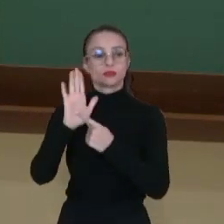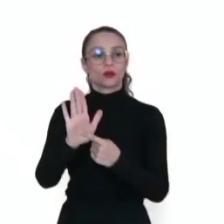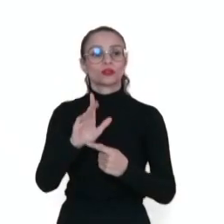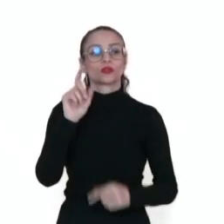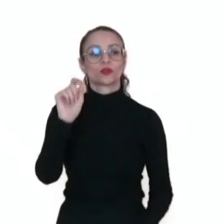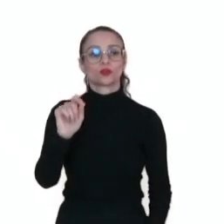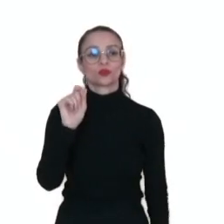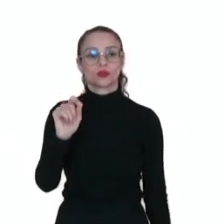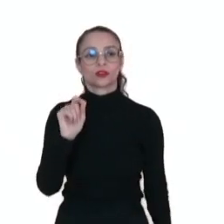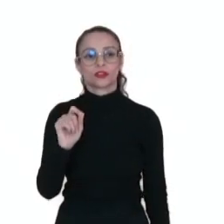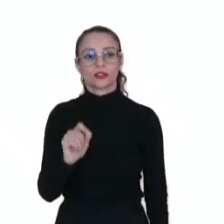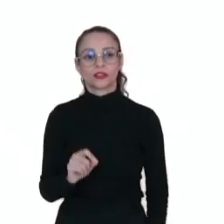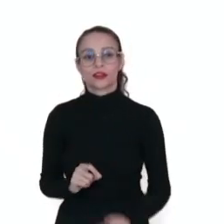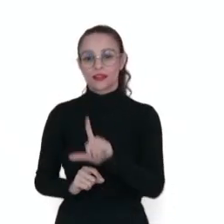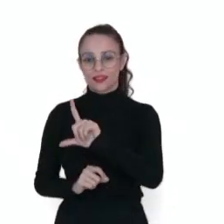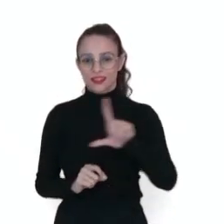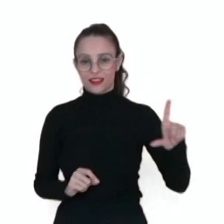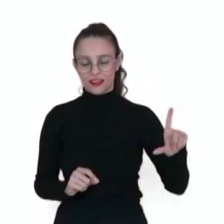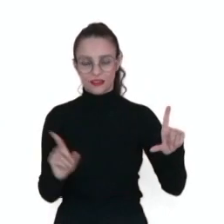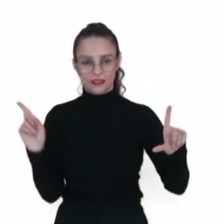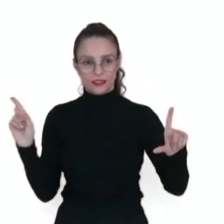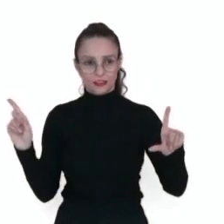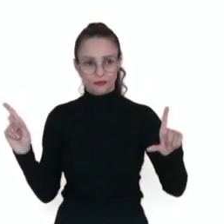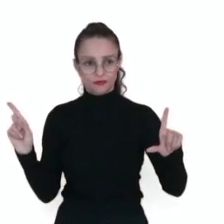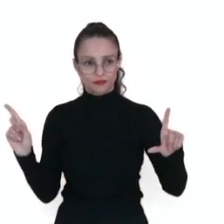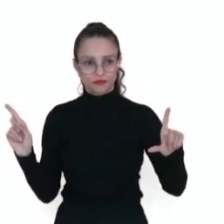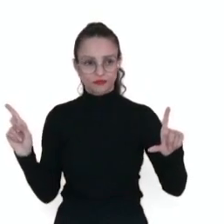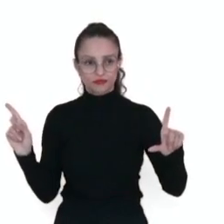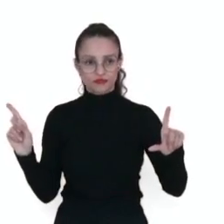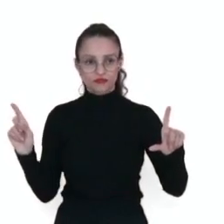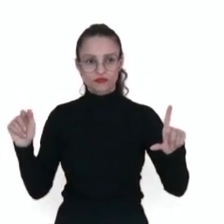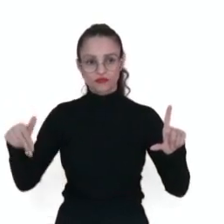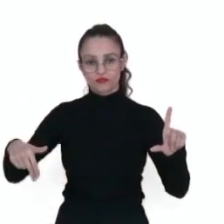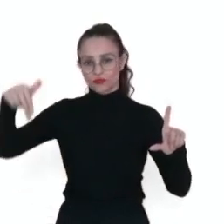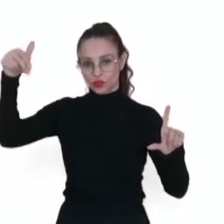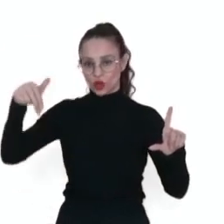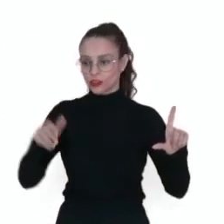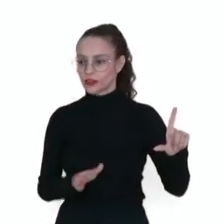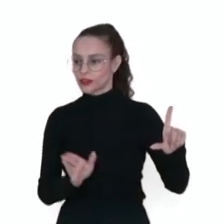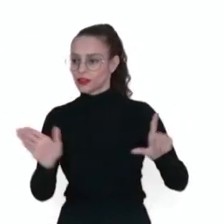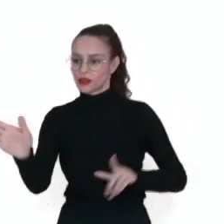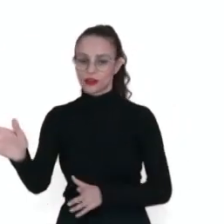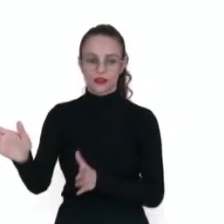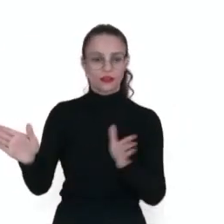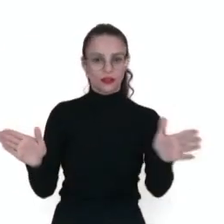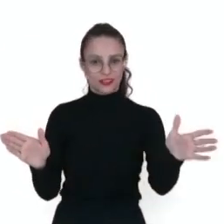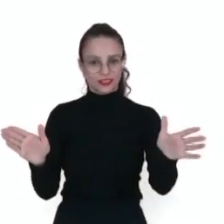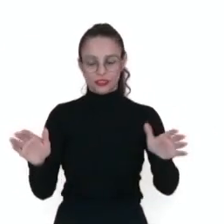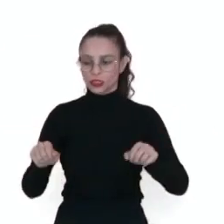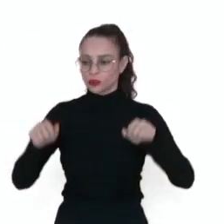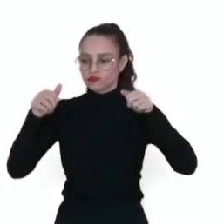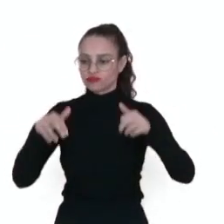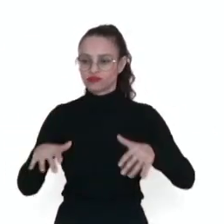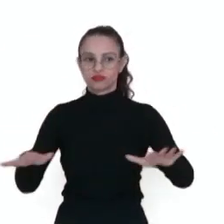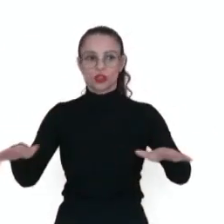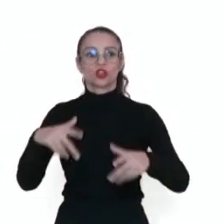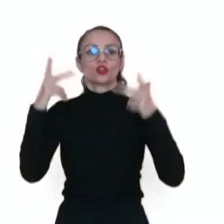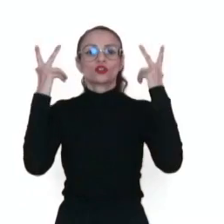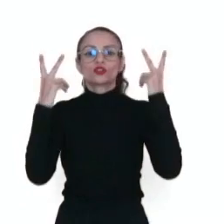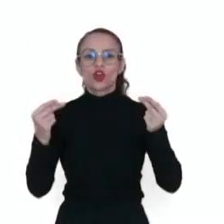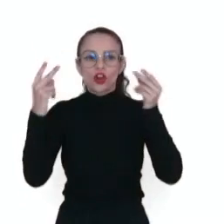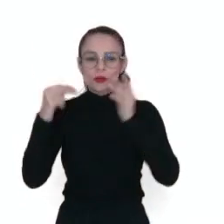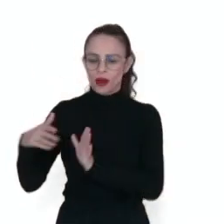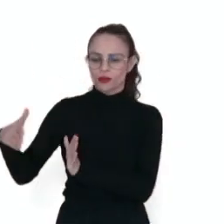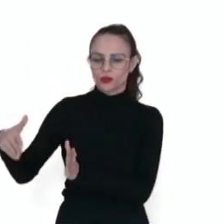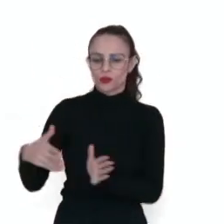nós o eixo leste ali de transposição e o eixo norte de transposição. Então o curso normal do rio